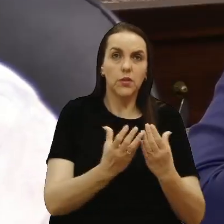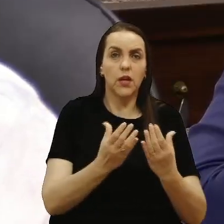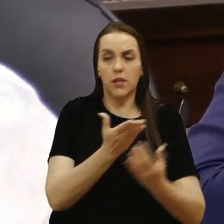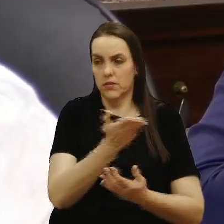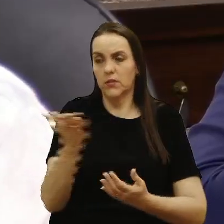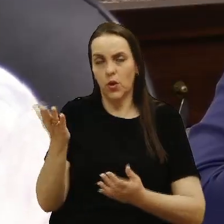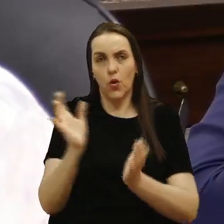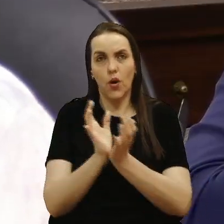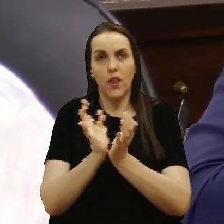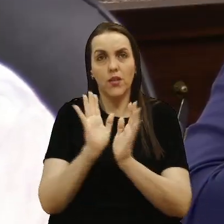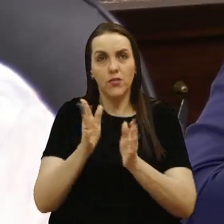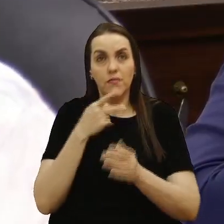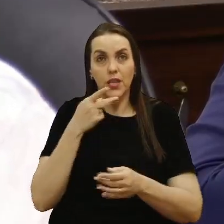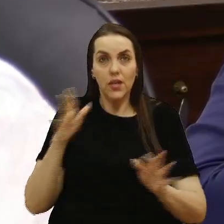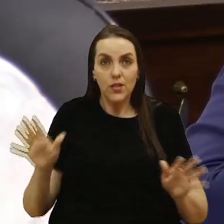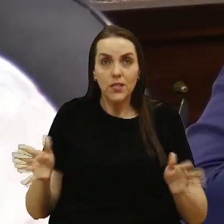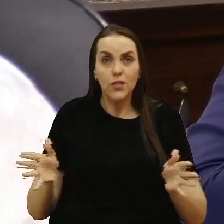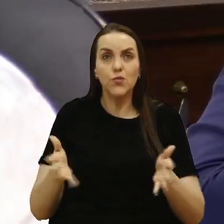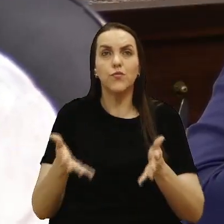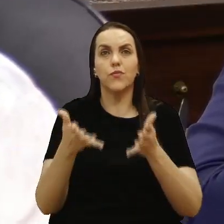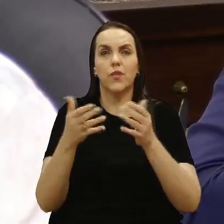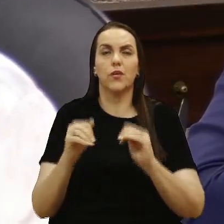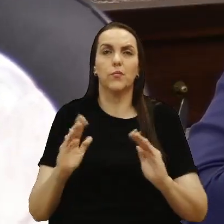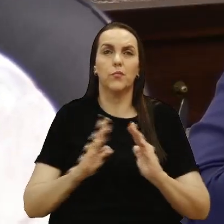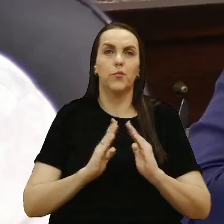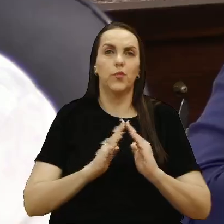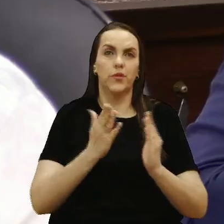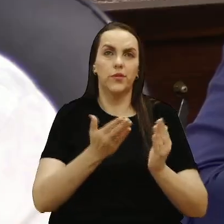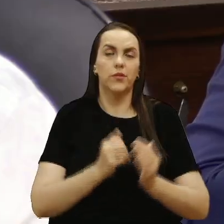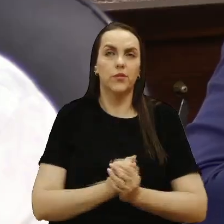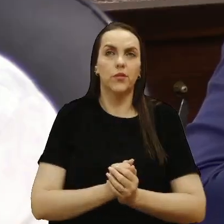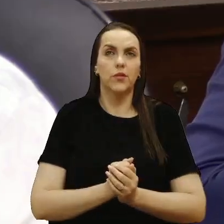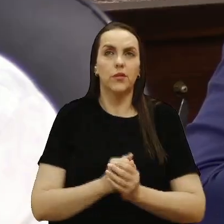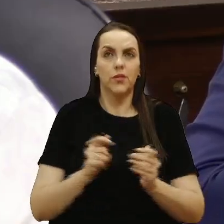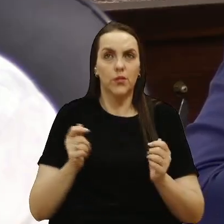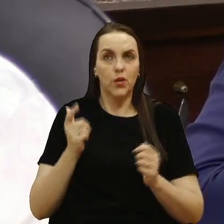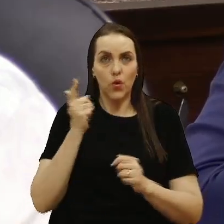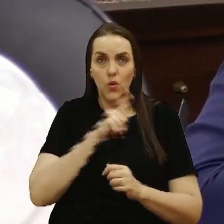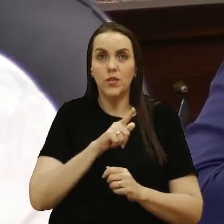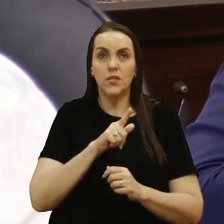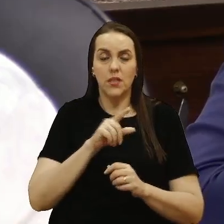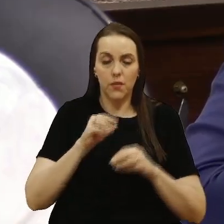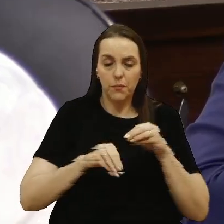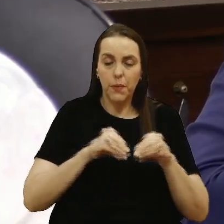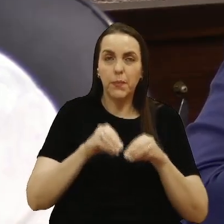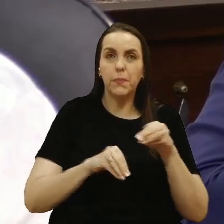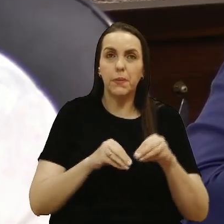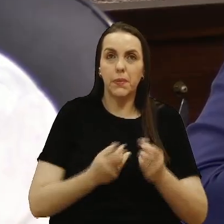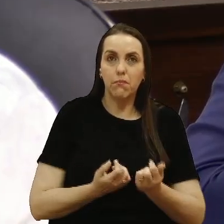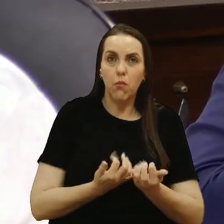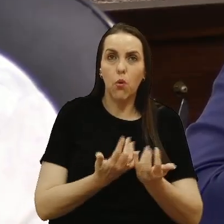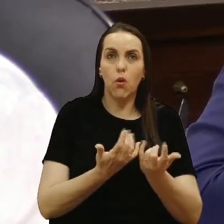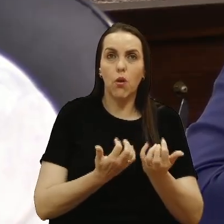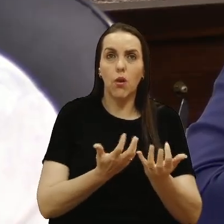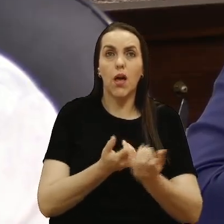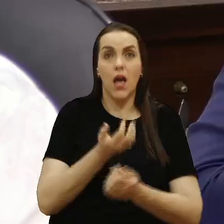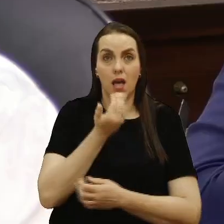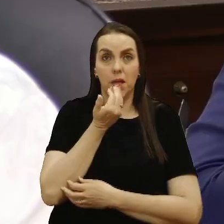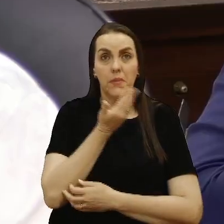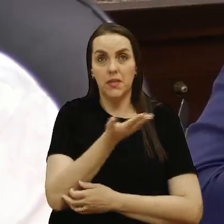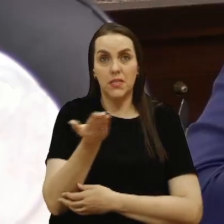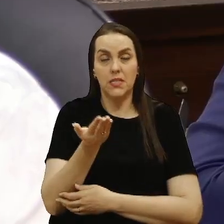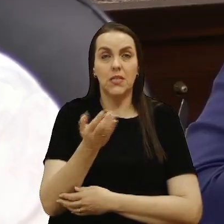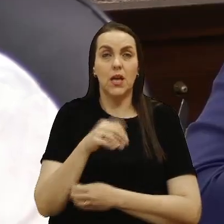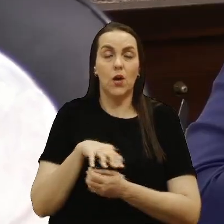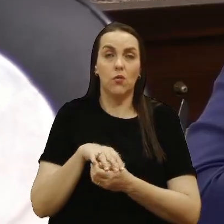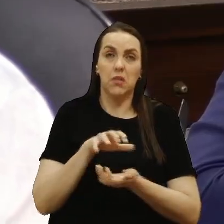colegas, incentivando, né, que os moradores gerem, né, seus próprios alimentos, ocupem, né, o pessoal de mais idade,